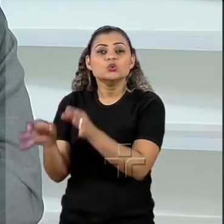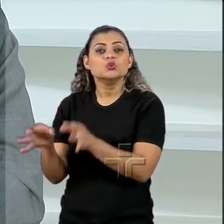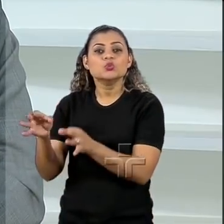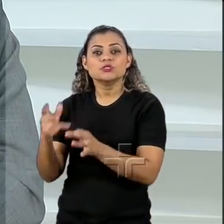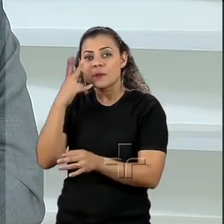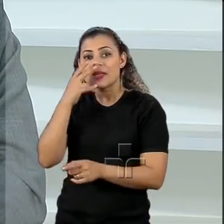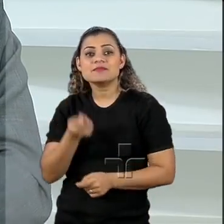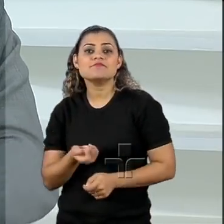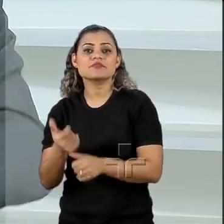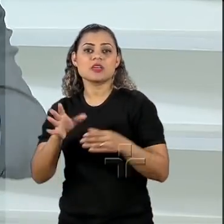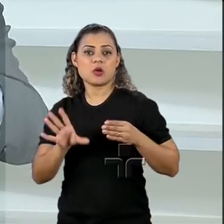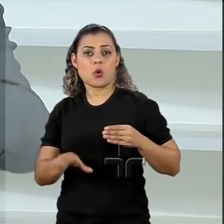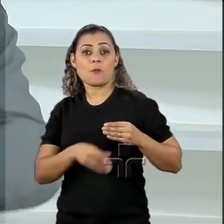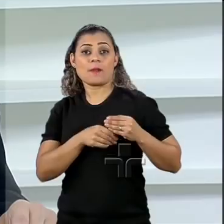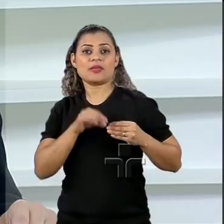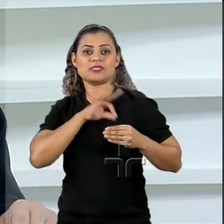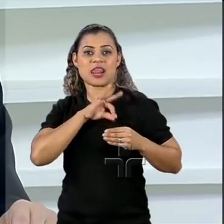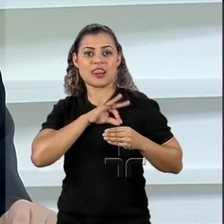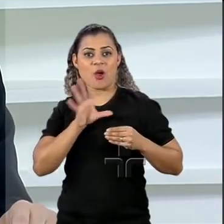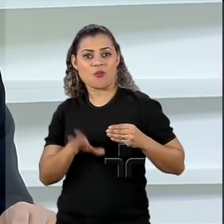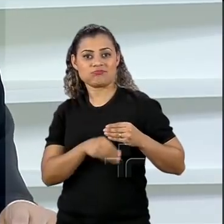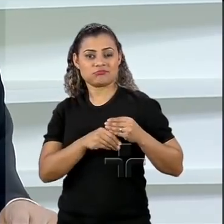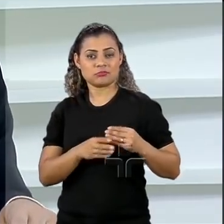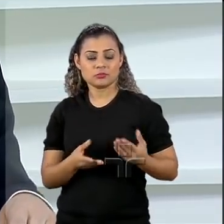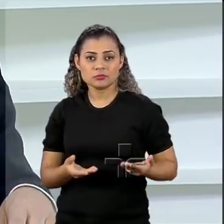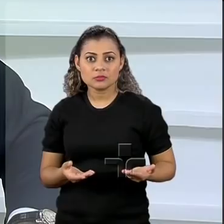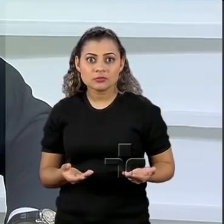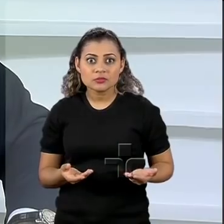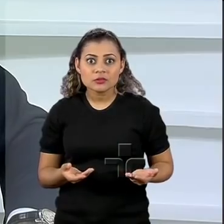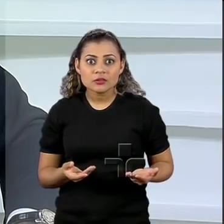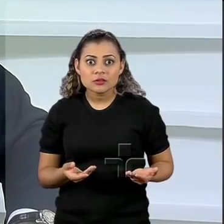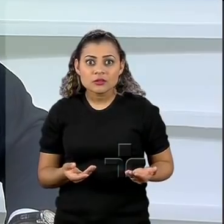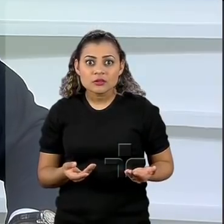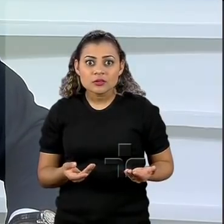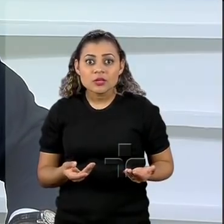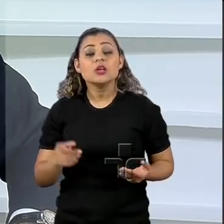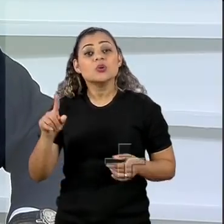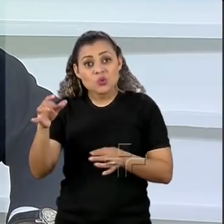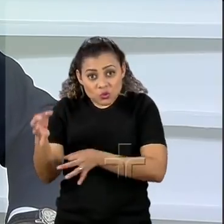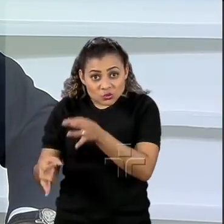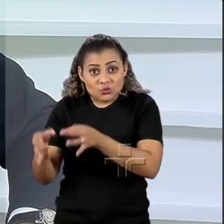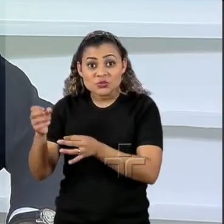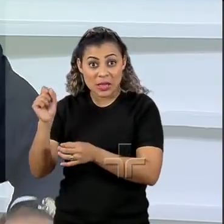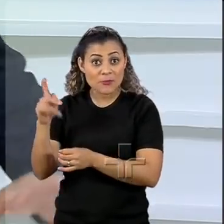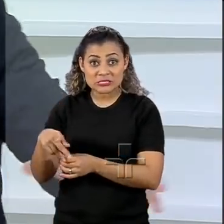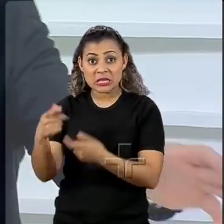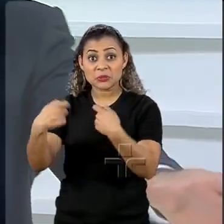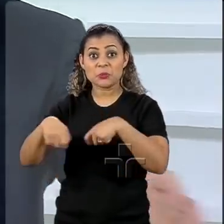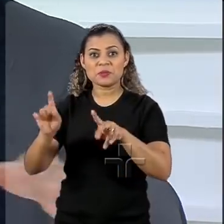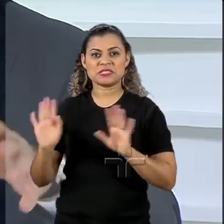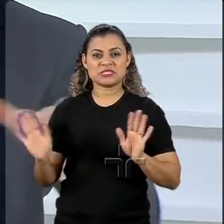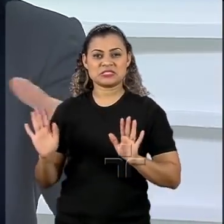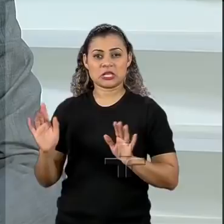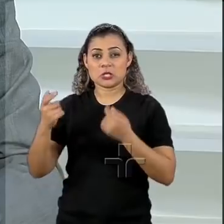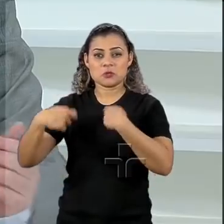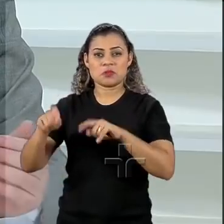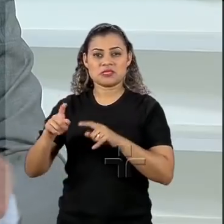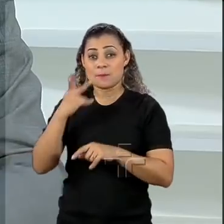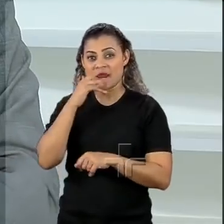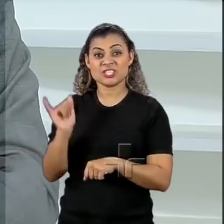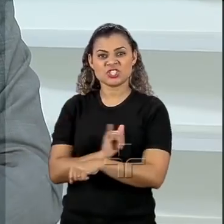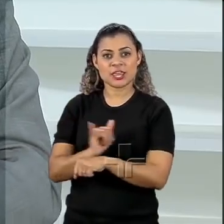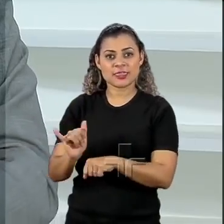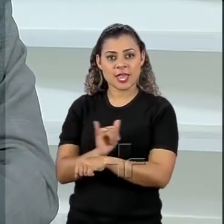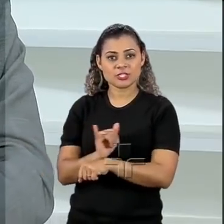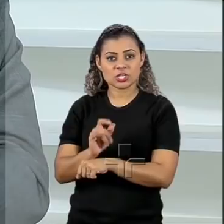está em atividade e não dar ao servidor público e ao juiz aposentado. Por isso que torna caráter alimentício,